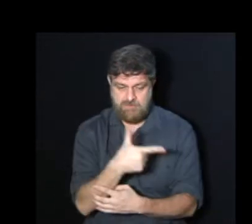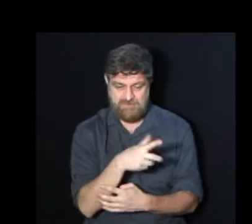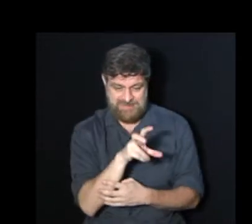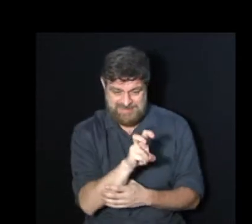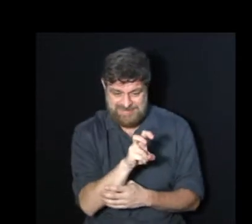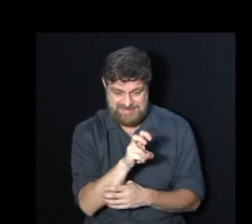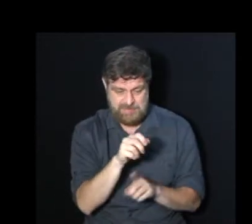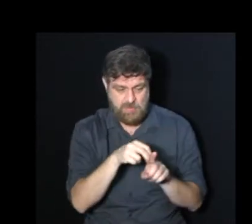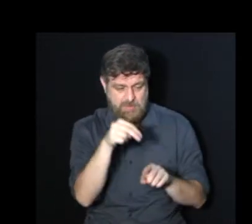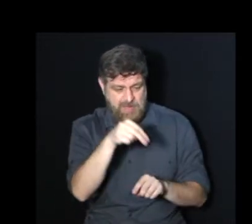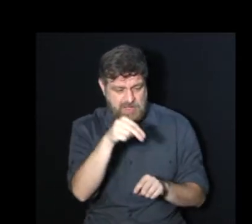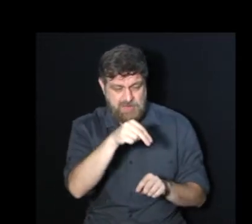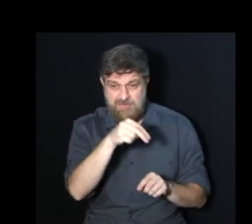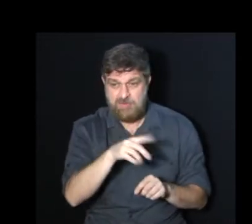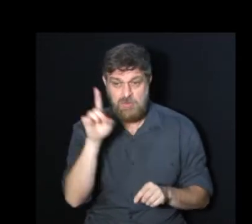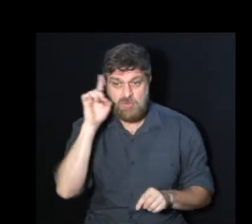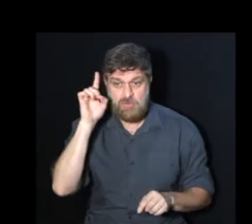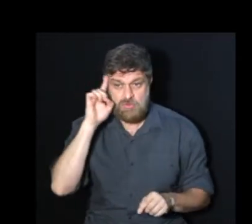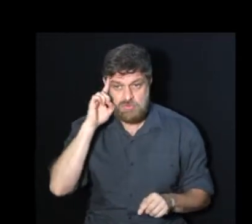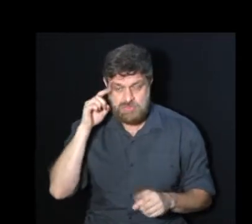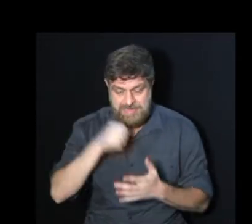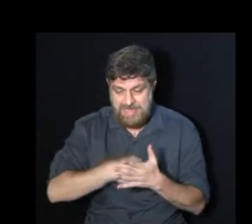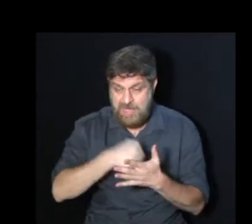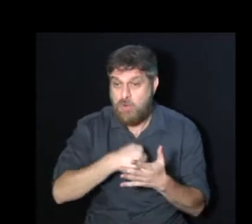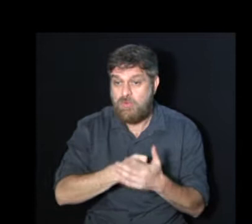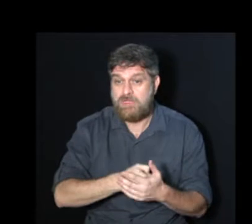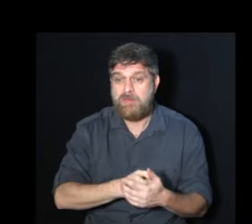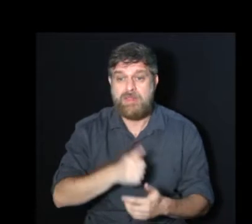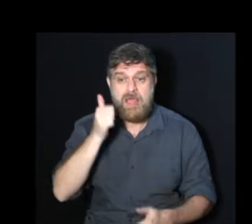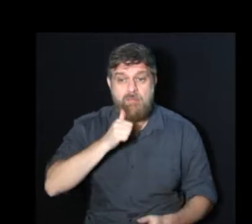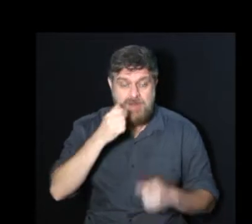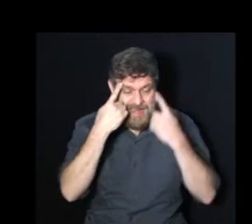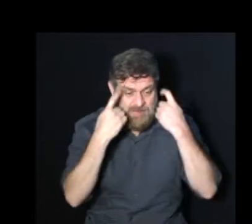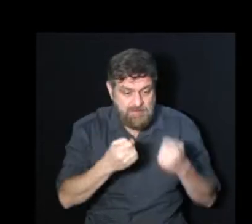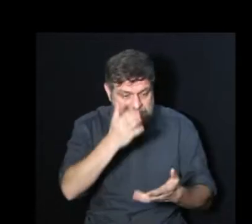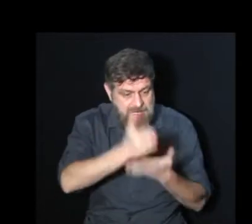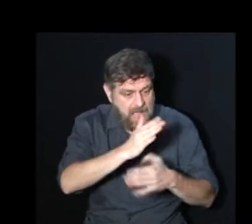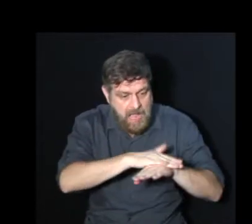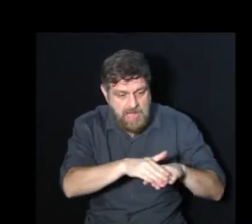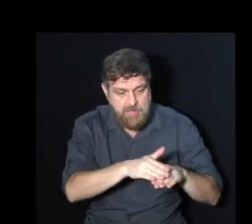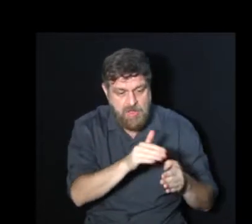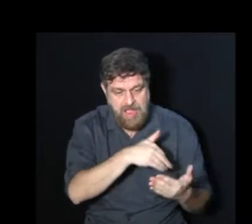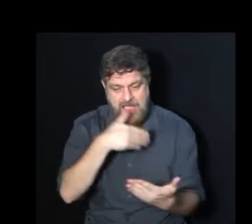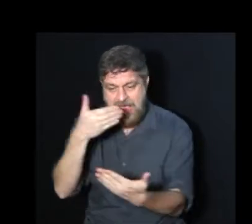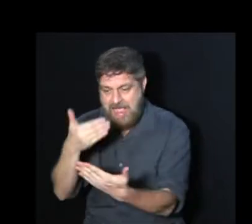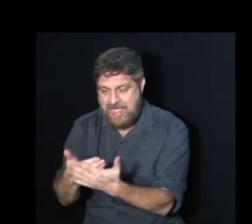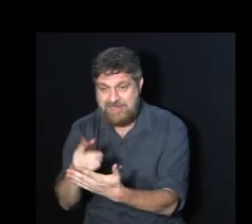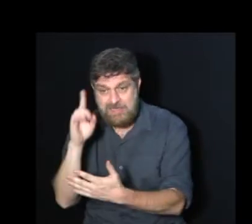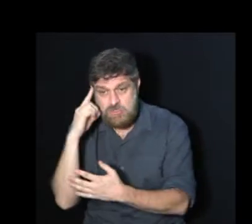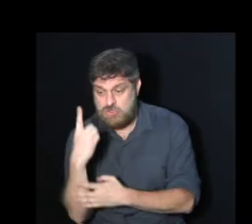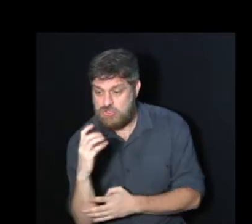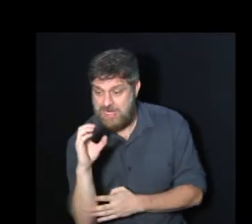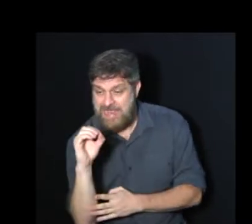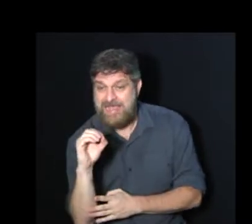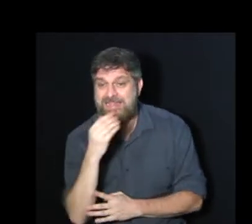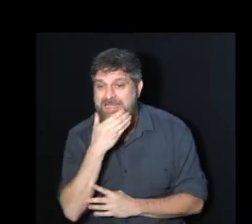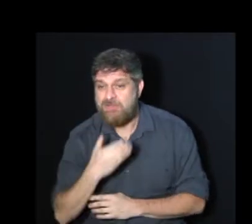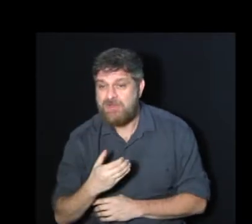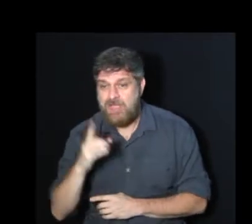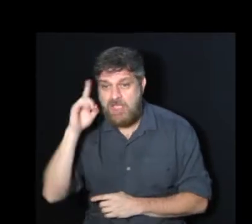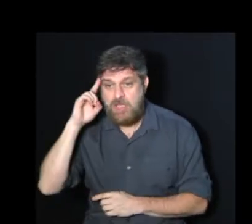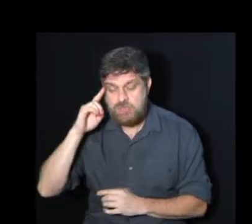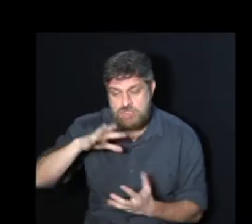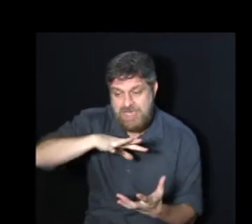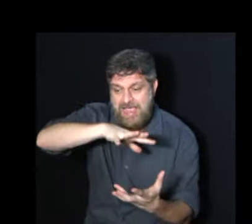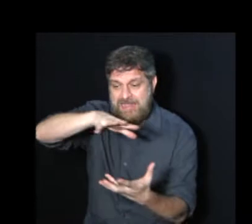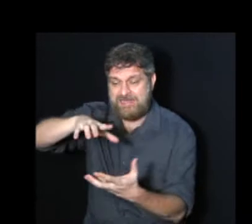de novembro, que é o Dia Internacional pelo Fim da Violência contra as Mulheres, ao dia 10 de dezembro, que é o Dia Internacional dos Direitos Humanos, passando